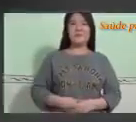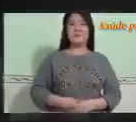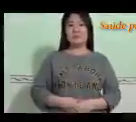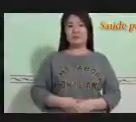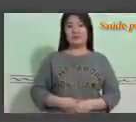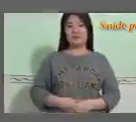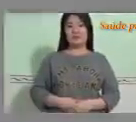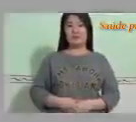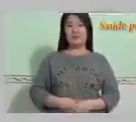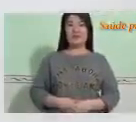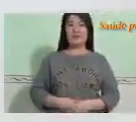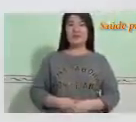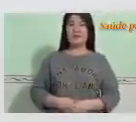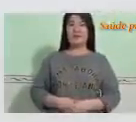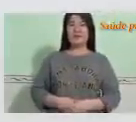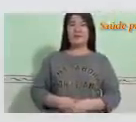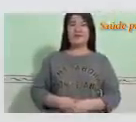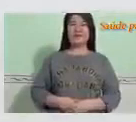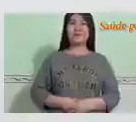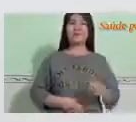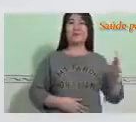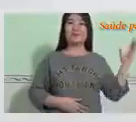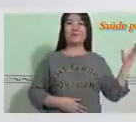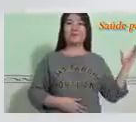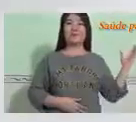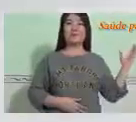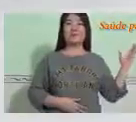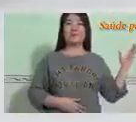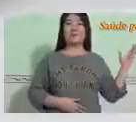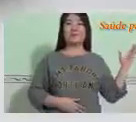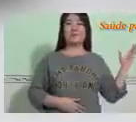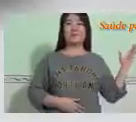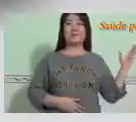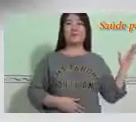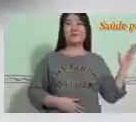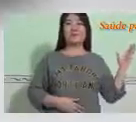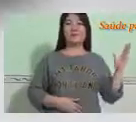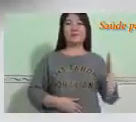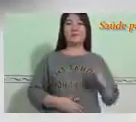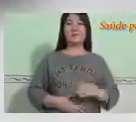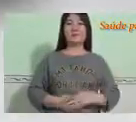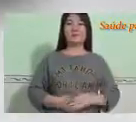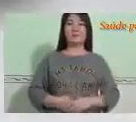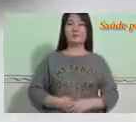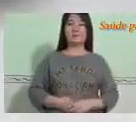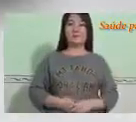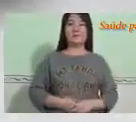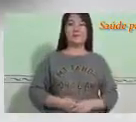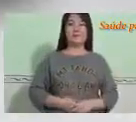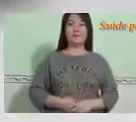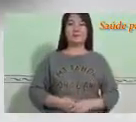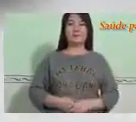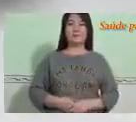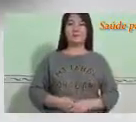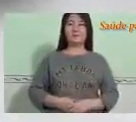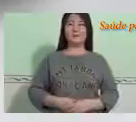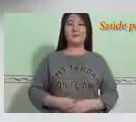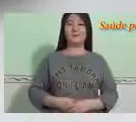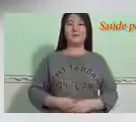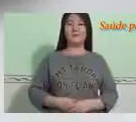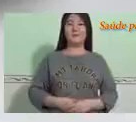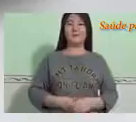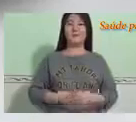Para evitar complicações para a mãe e para o bebê, é importante ir ao médico quando surgirem sinais e sintomas de